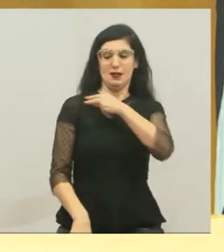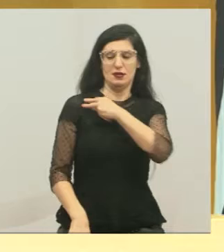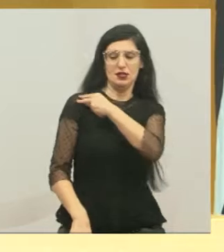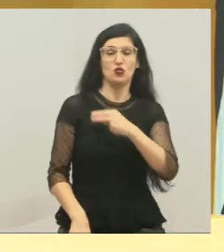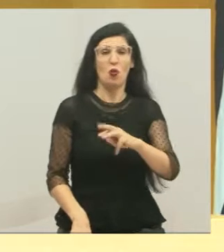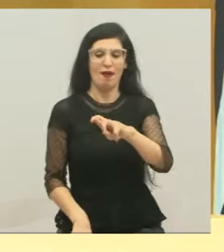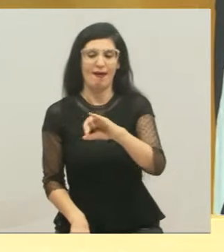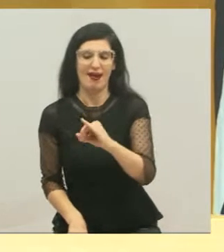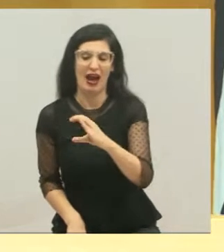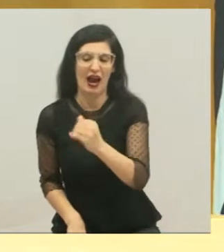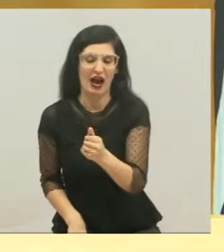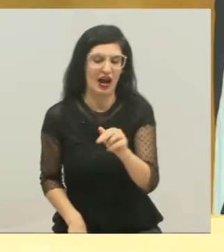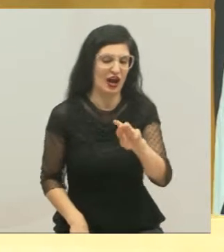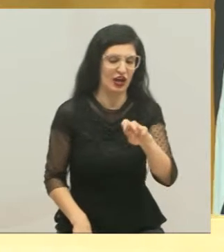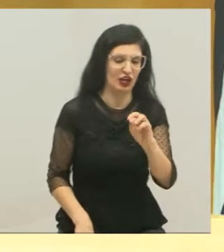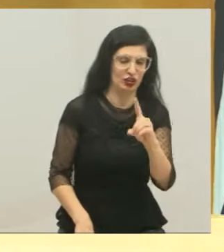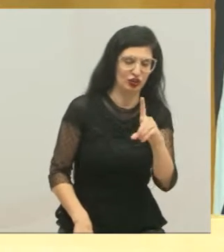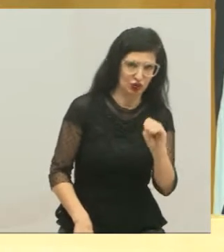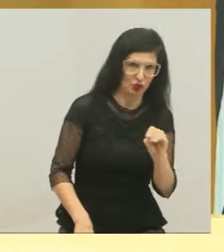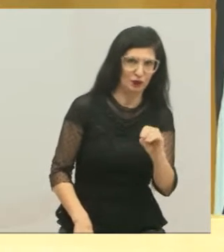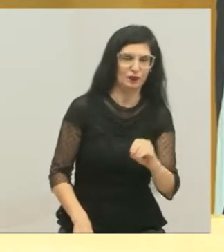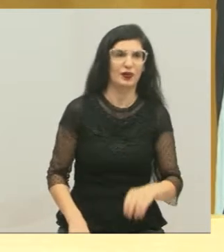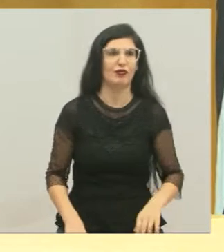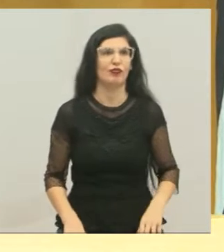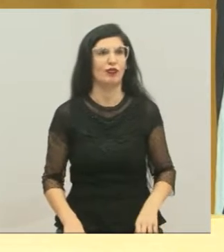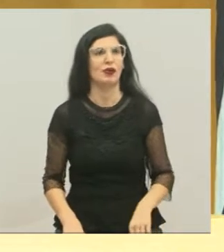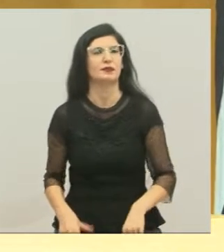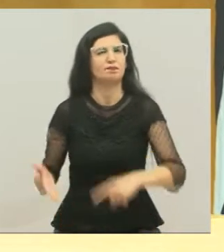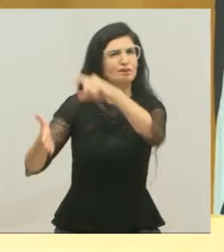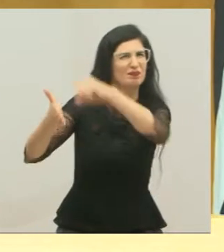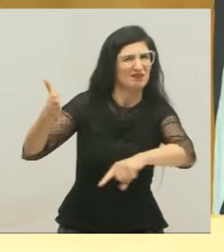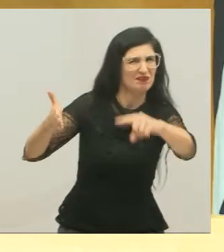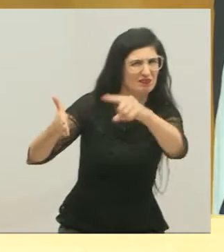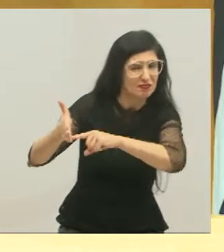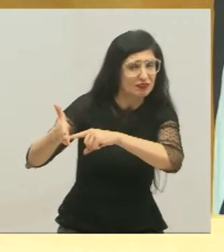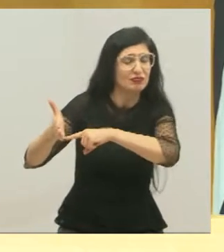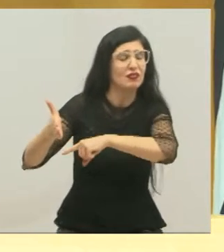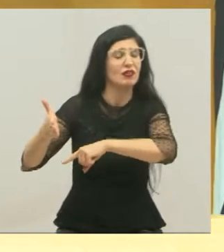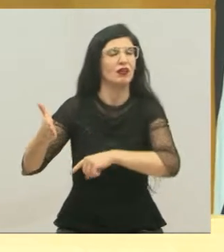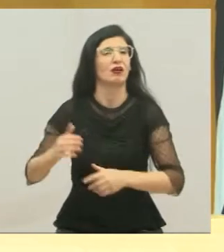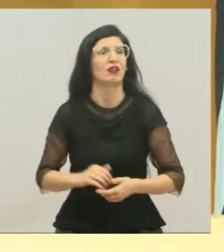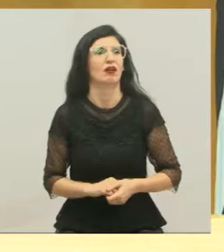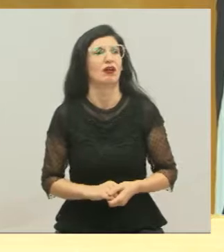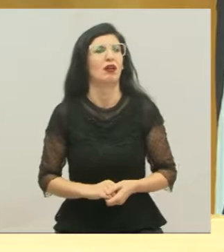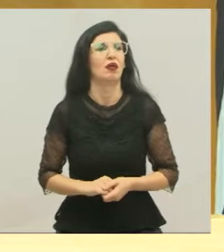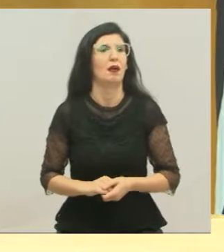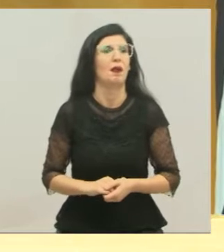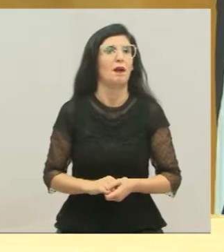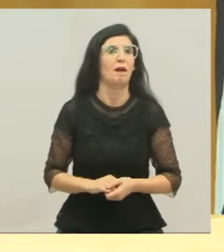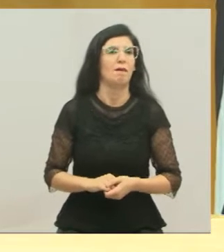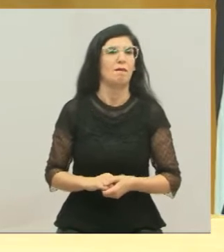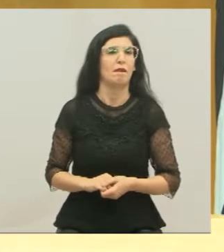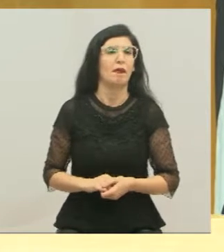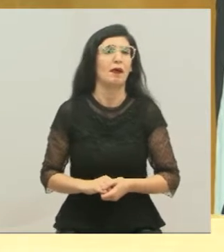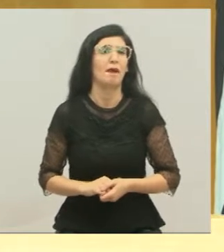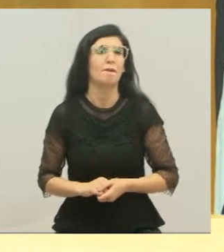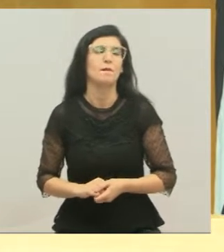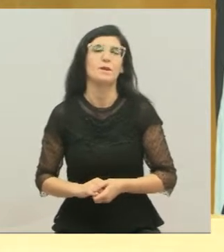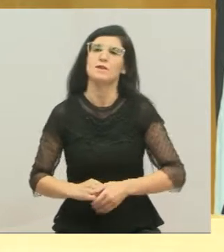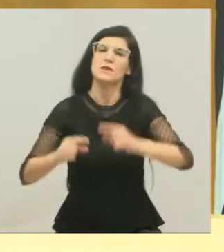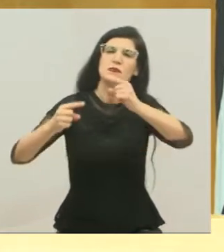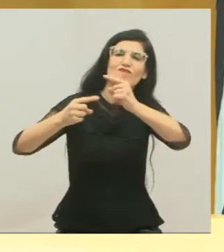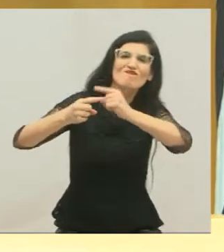ele tinha revogado algumas resoluções que protegiam os manguezais existe um gás